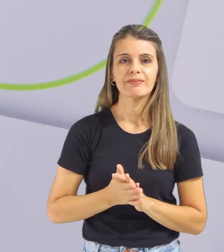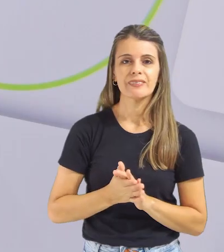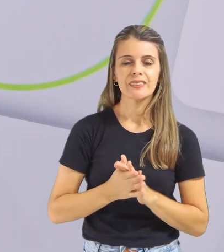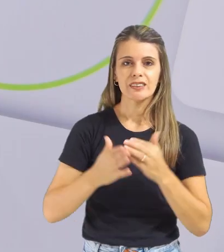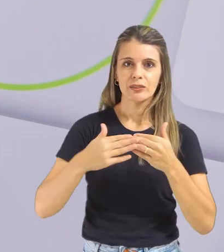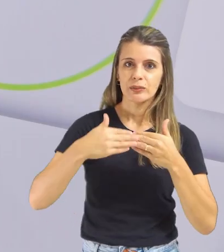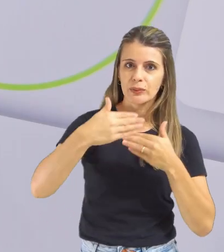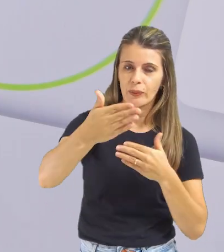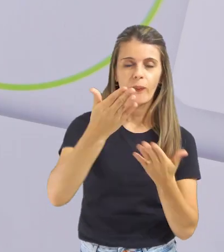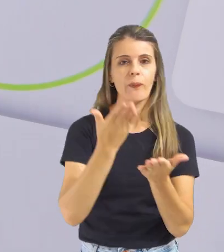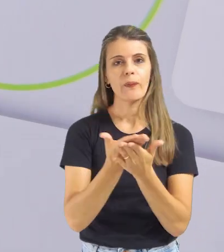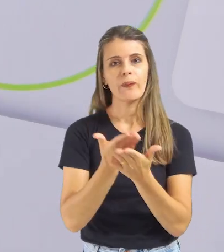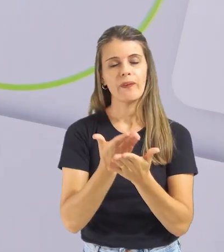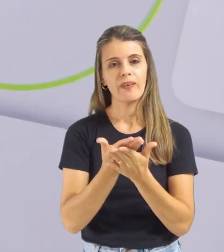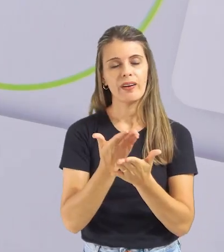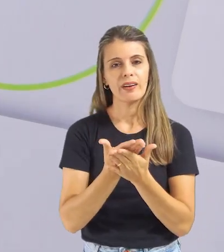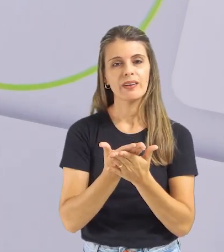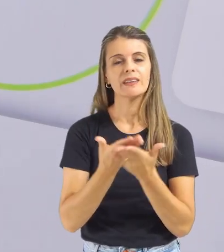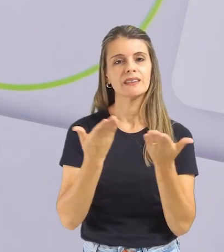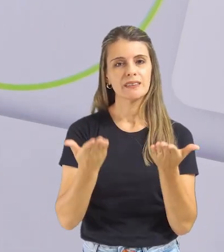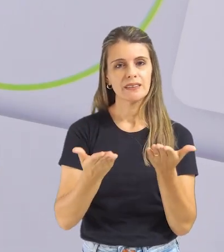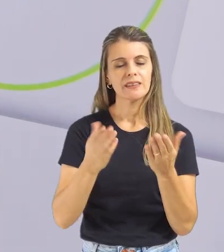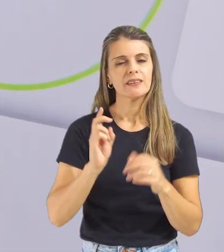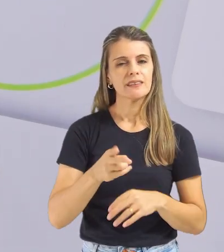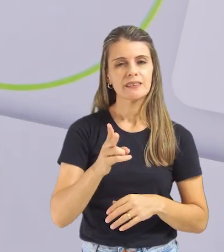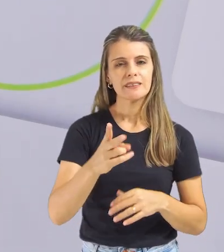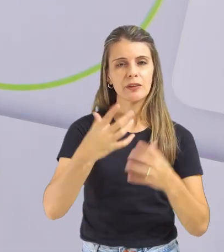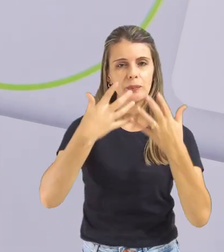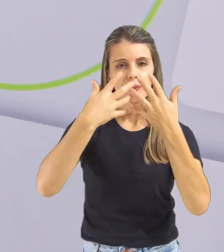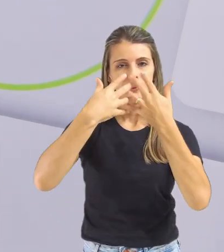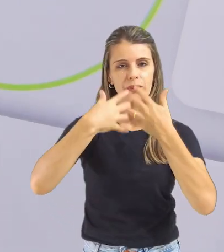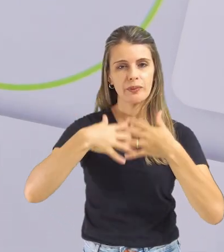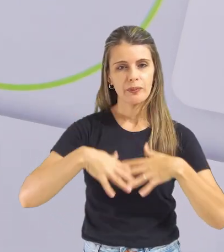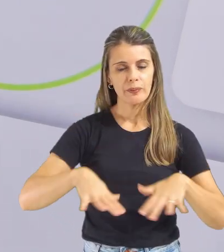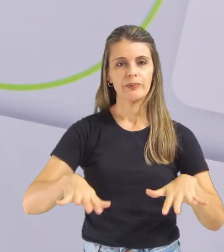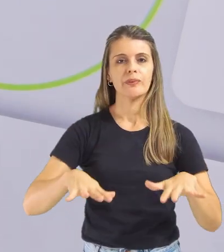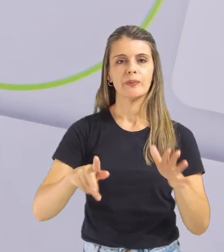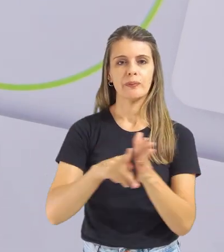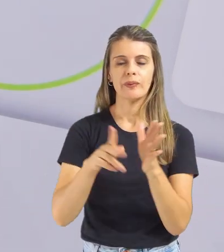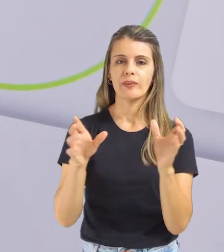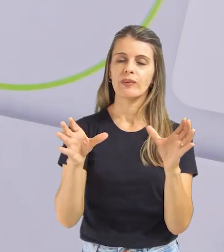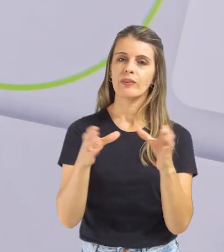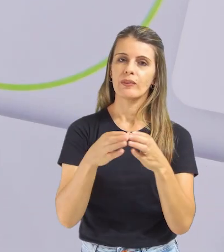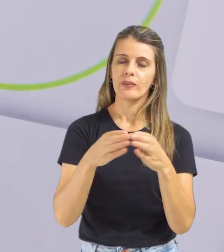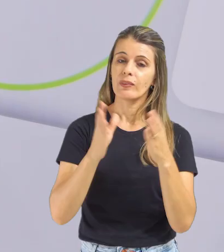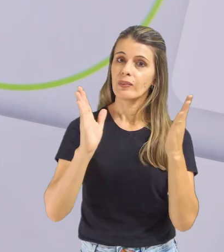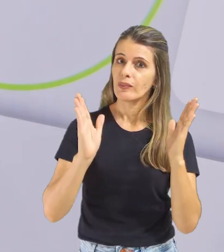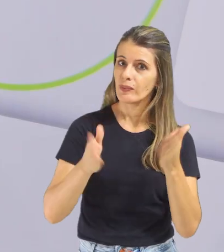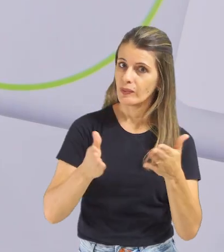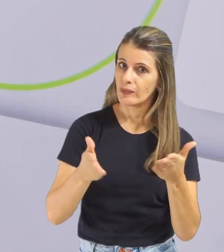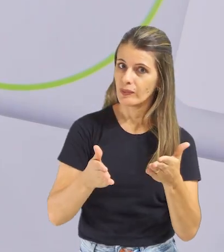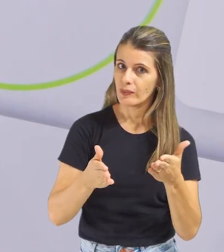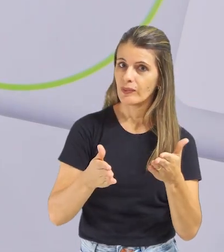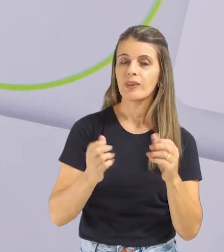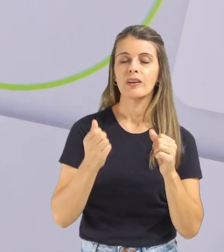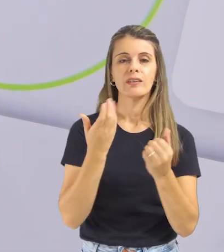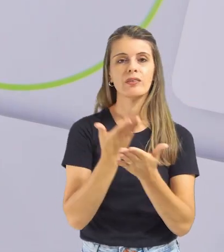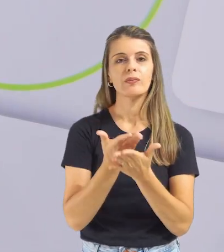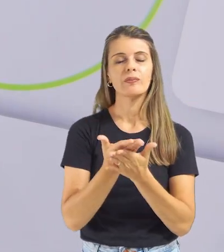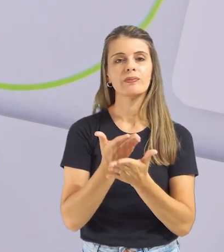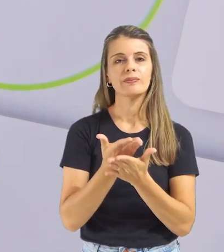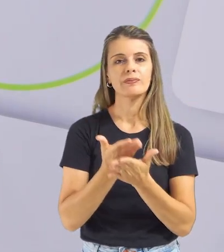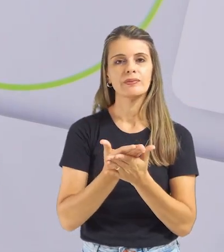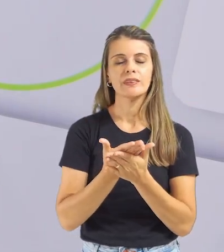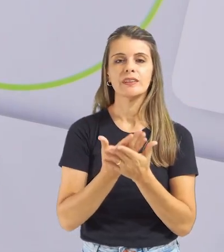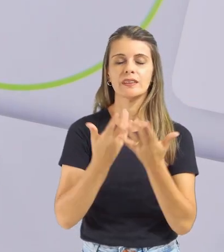a nossa sequência de estudos, né, ela para sempre no metabolismo daquele grupo. E agora a gente vai ver um pouco